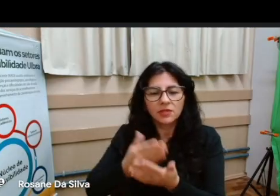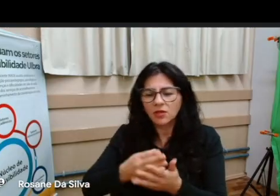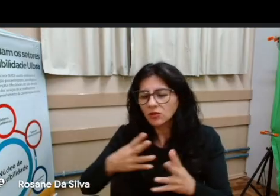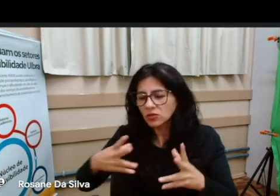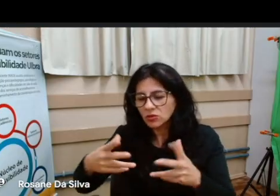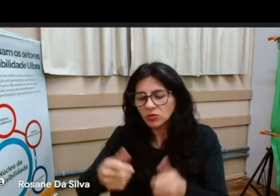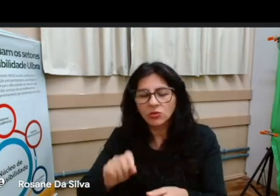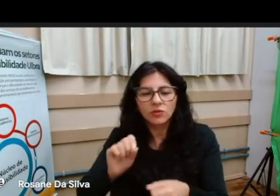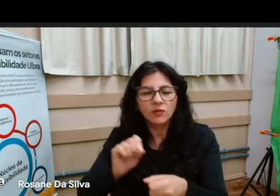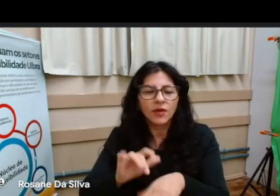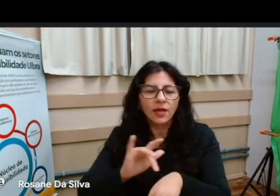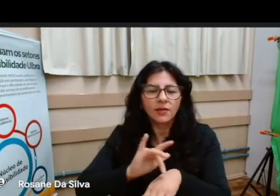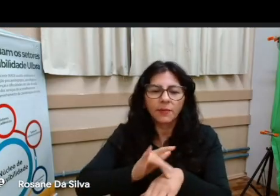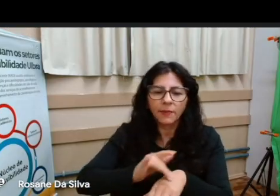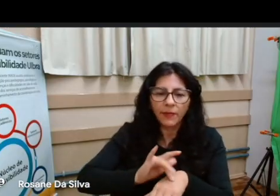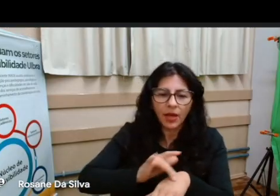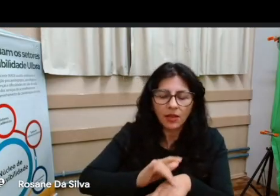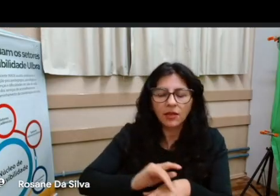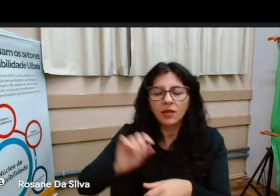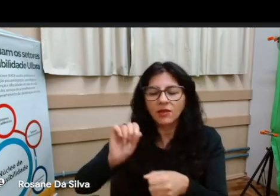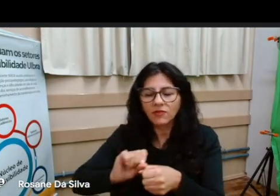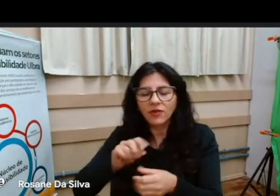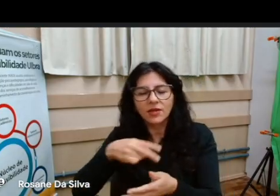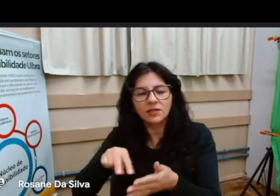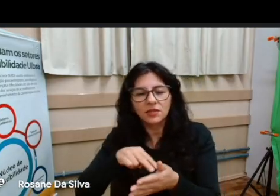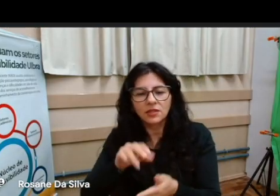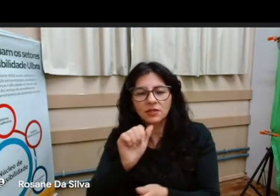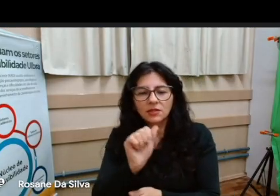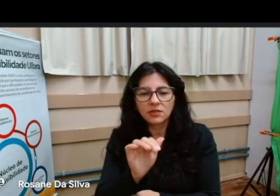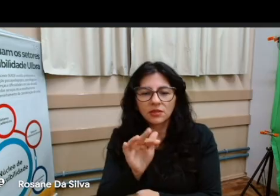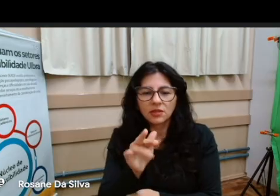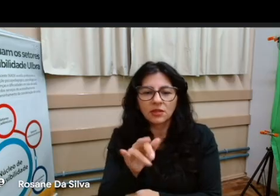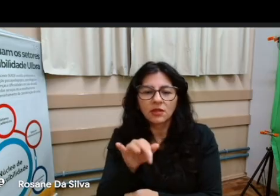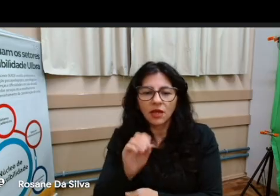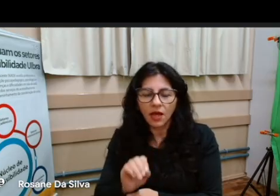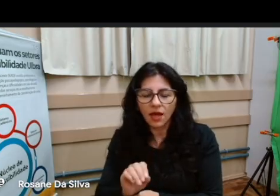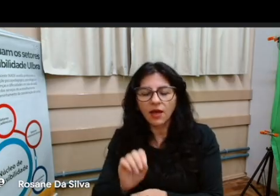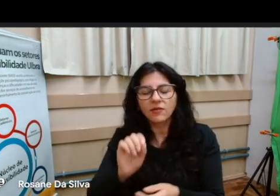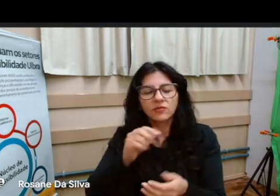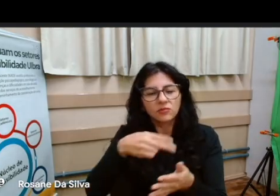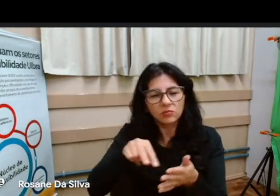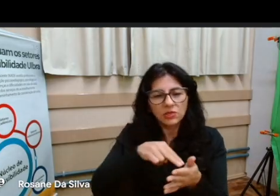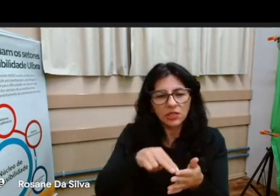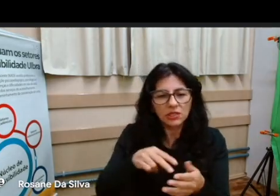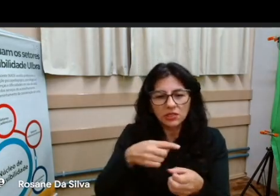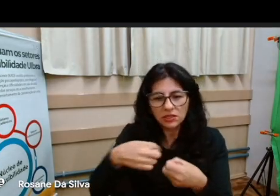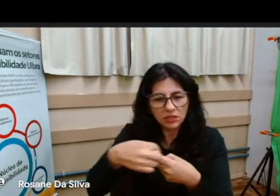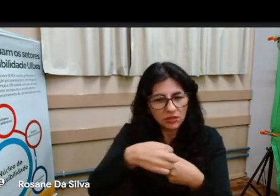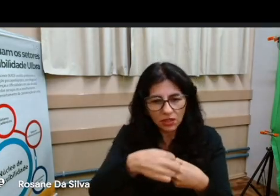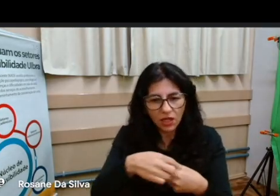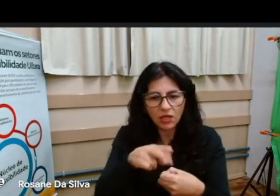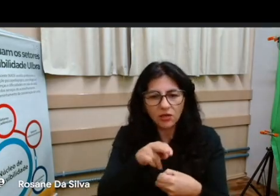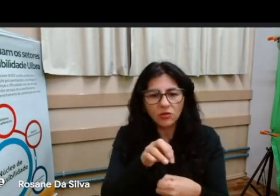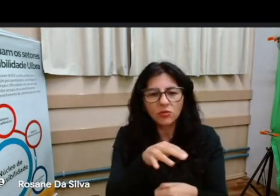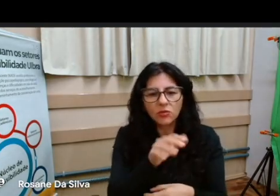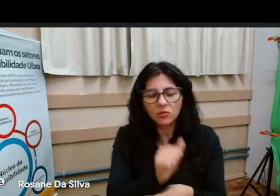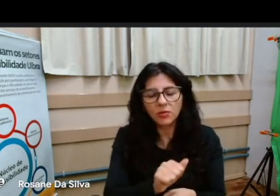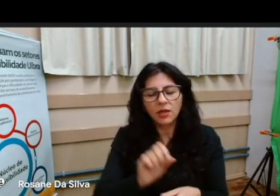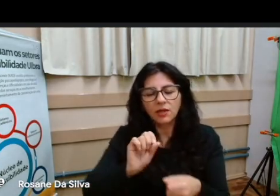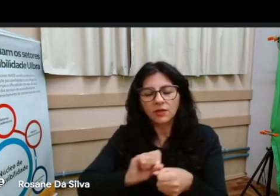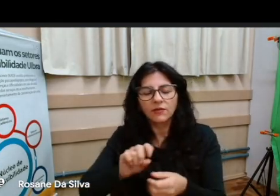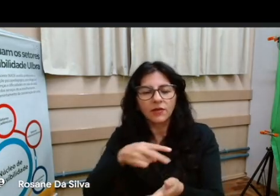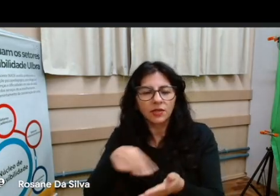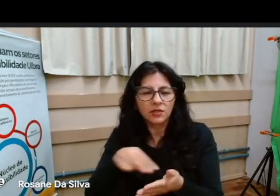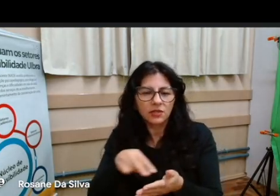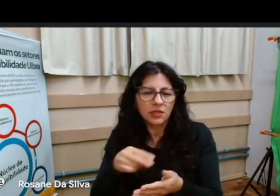tudo eles fazem balê eles fazem dança afro eles fazem danças urbanas eles fazem